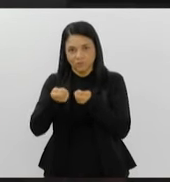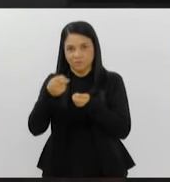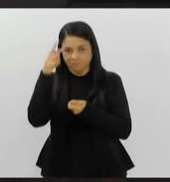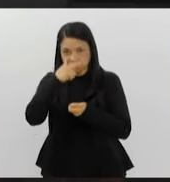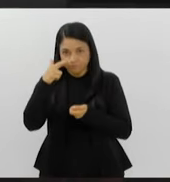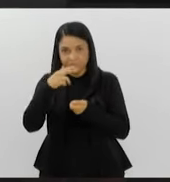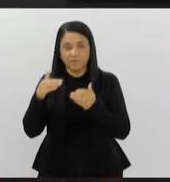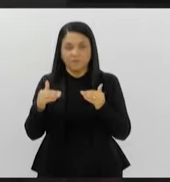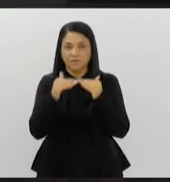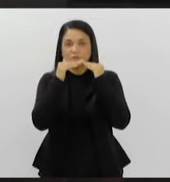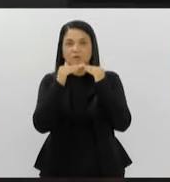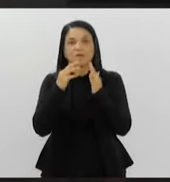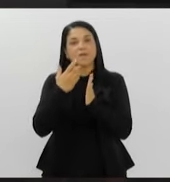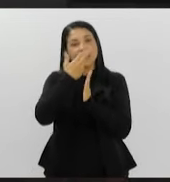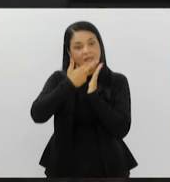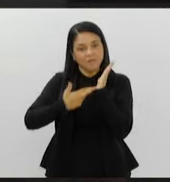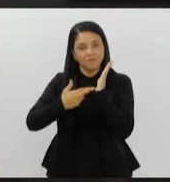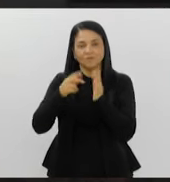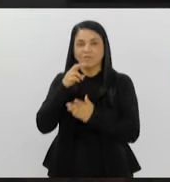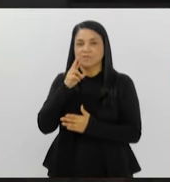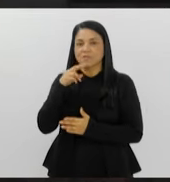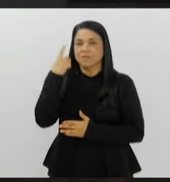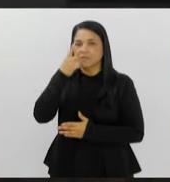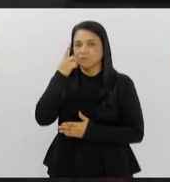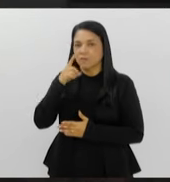favorável. Relatores, deputados